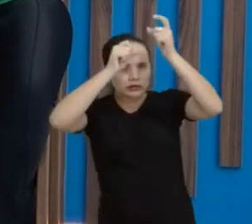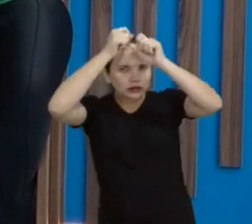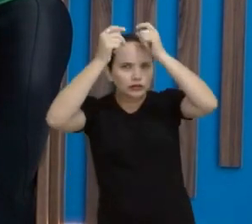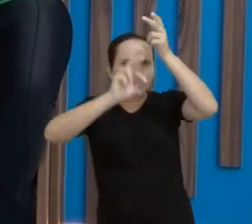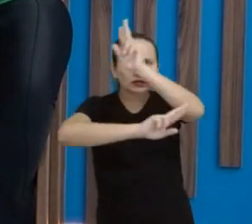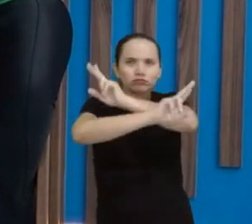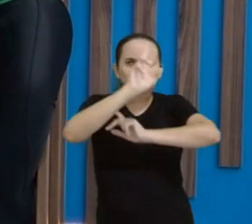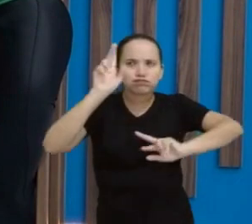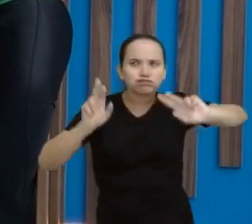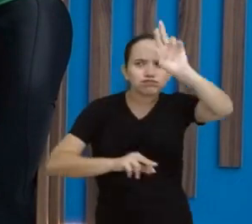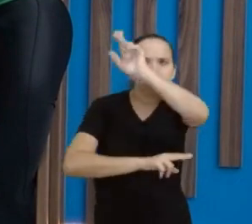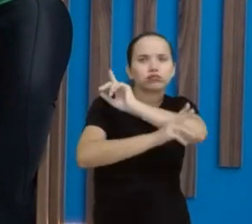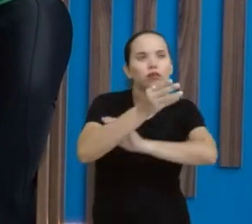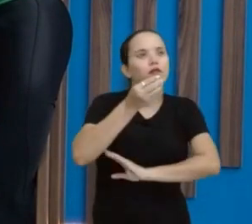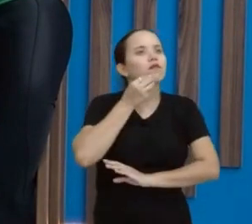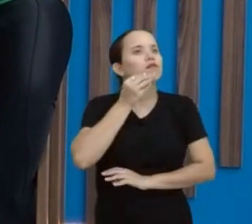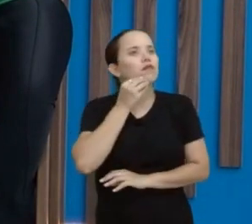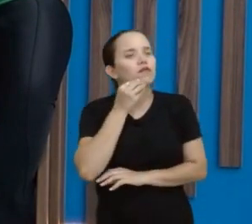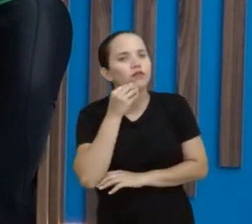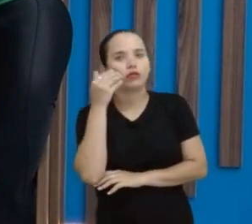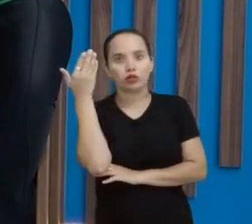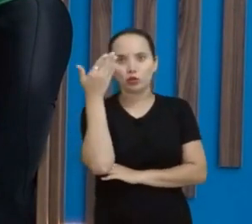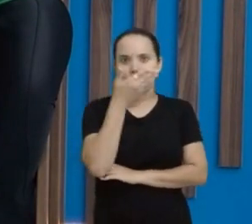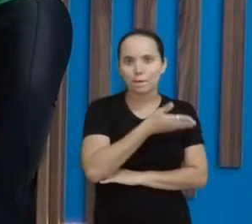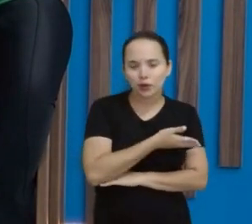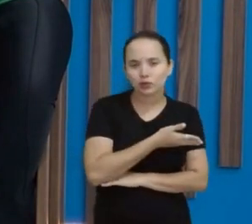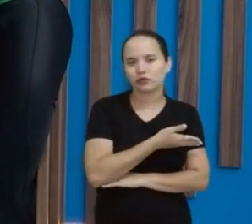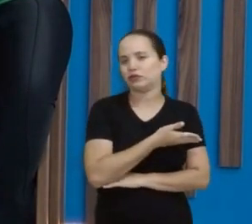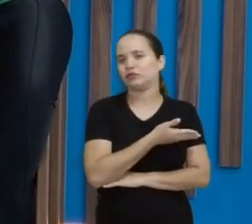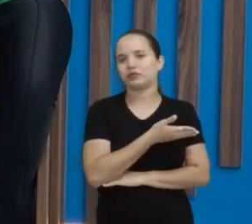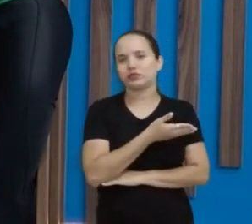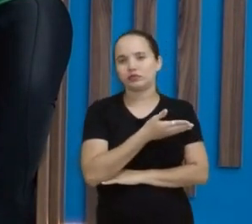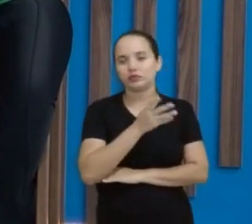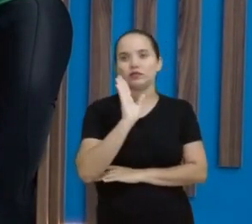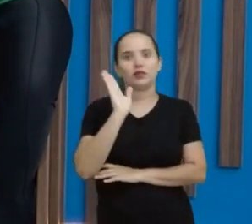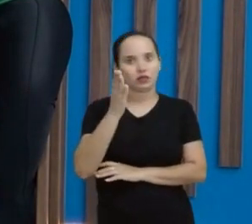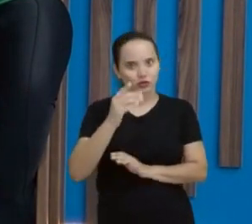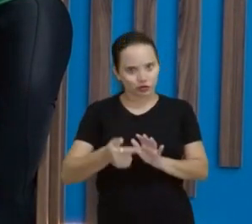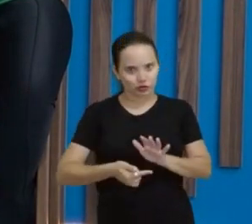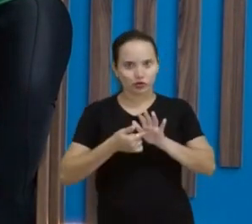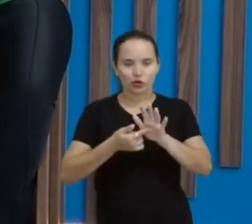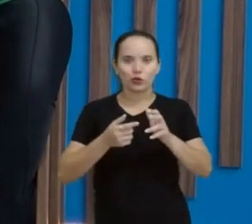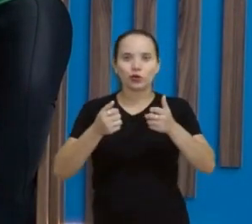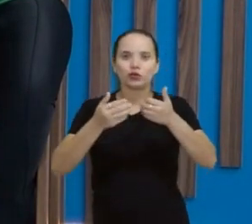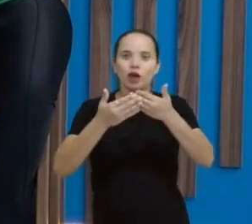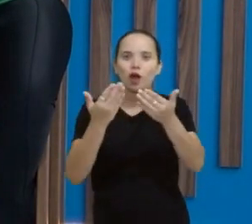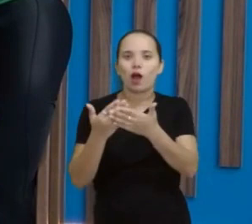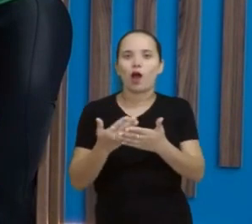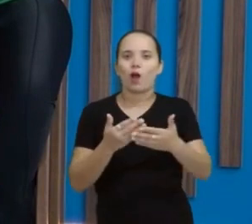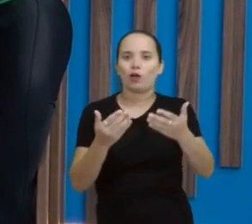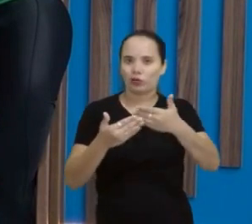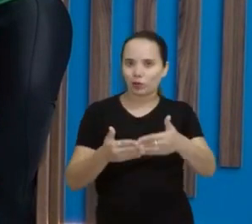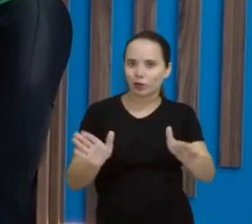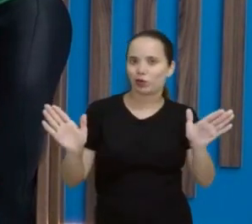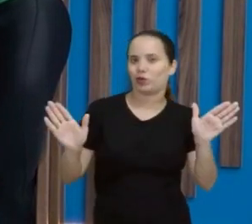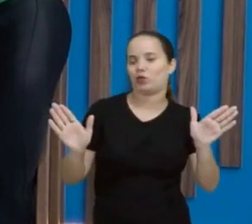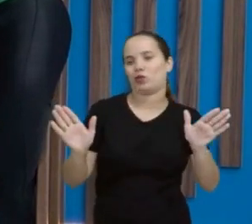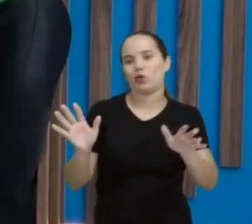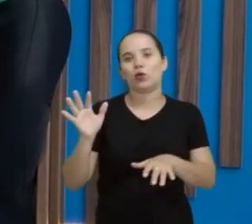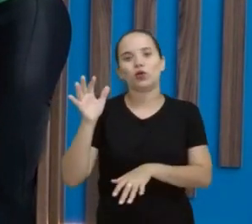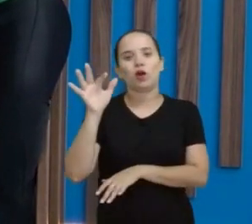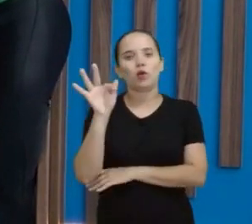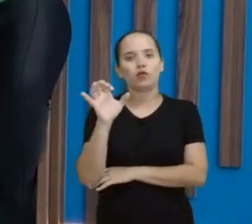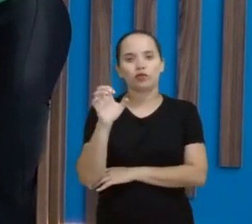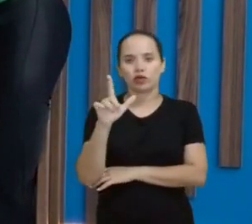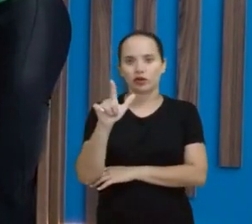hipóteses, fazer vários testes e, como na aula de abertura, o Felipe lá do Conecta Recife, ele disse,